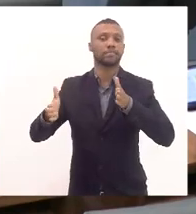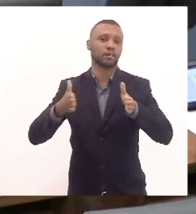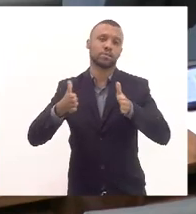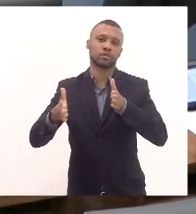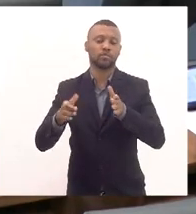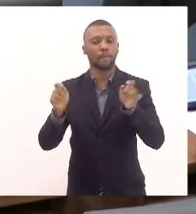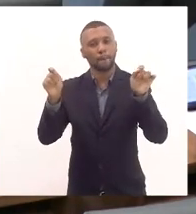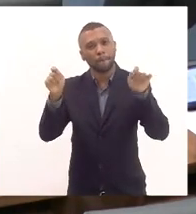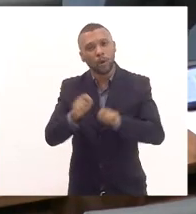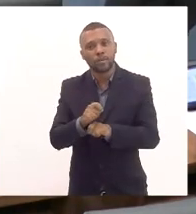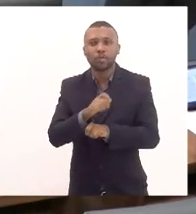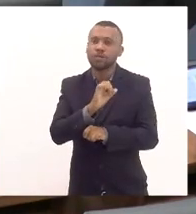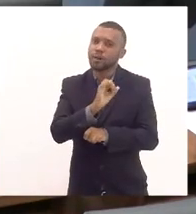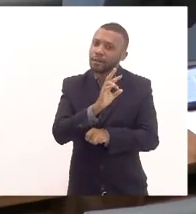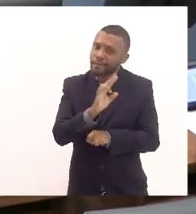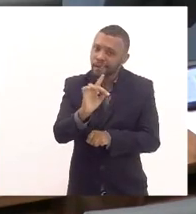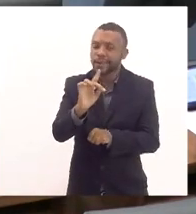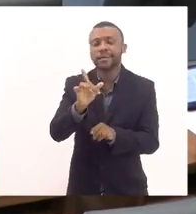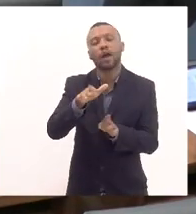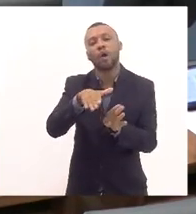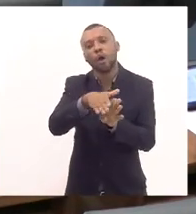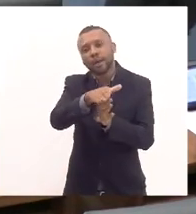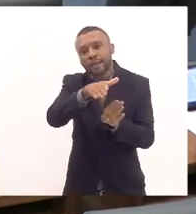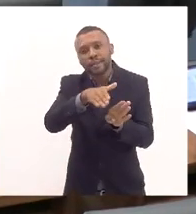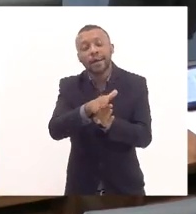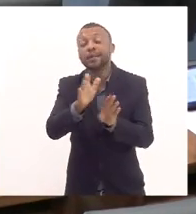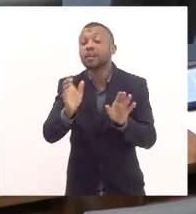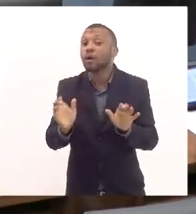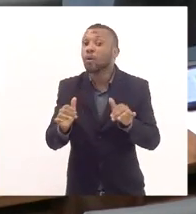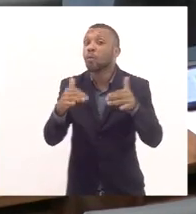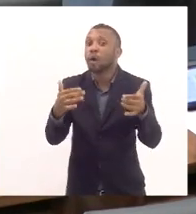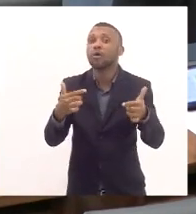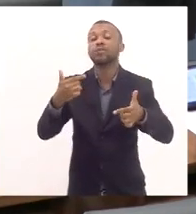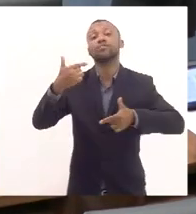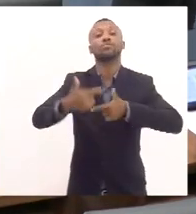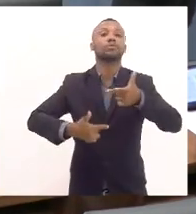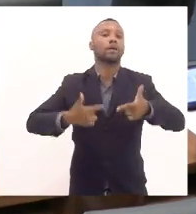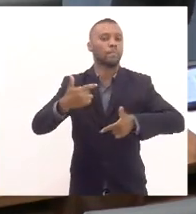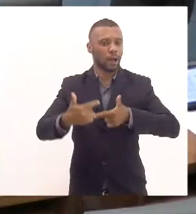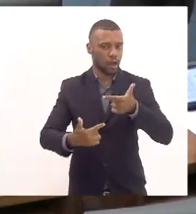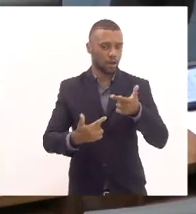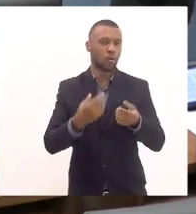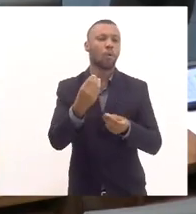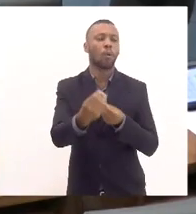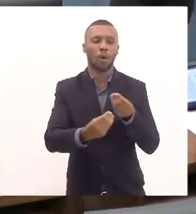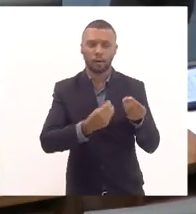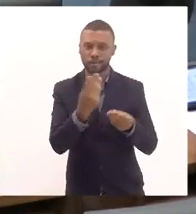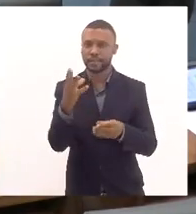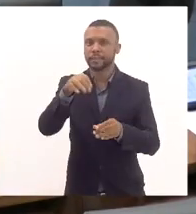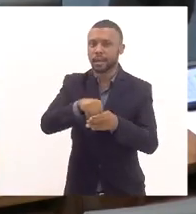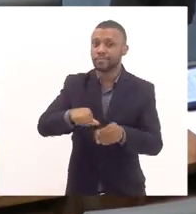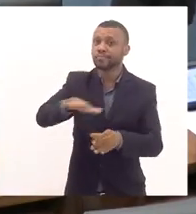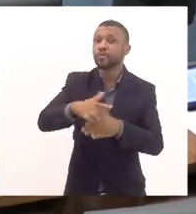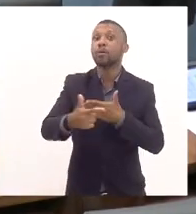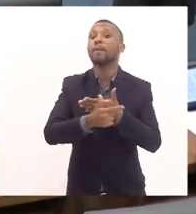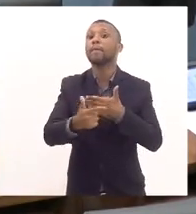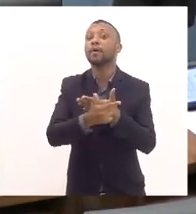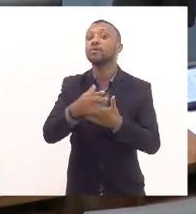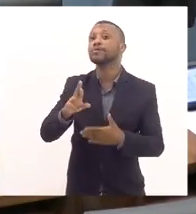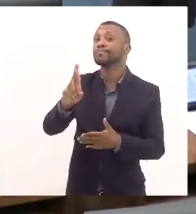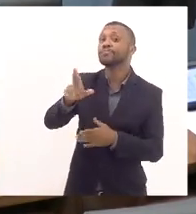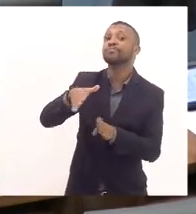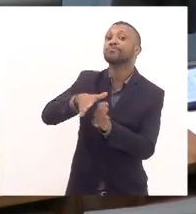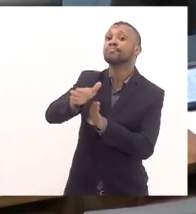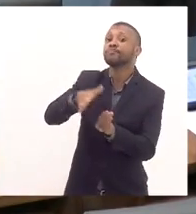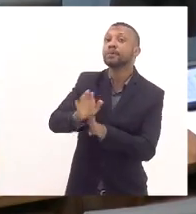Possivelmente seu será conduzido qual será a sua dinâmica de atuação no seu papel de Conselheiro